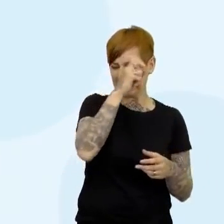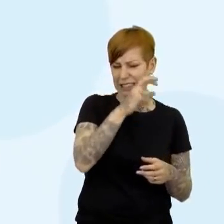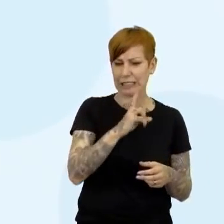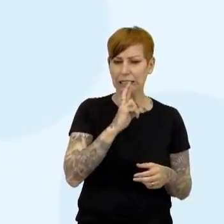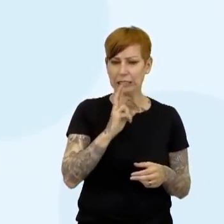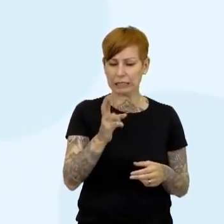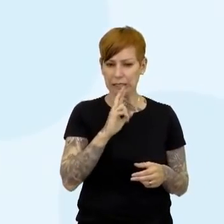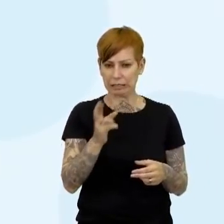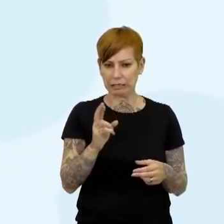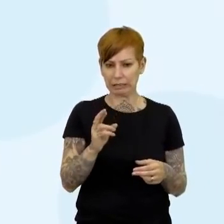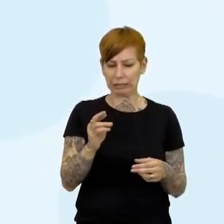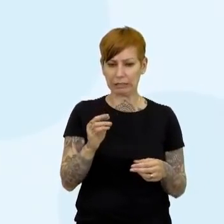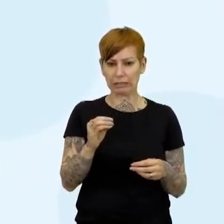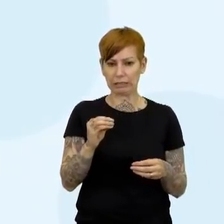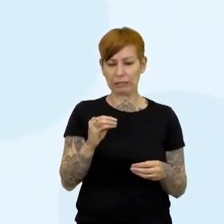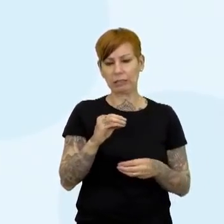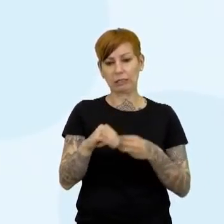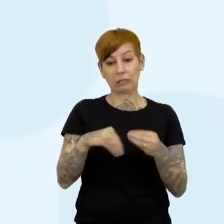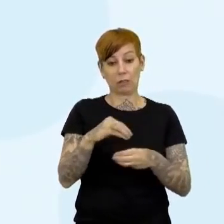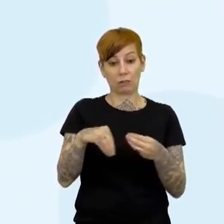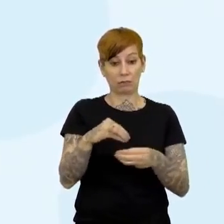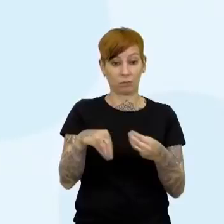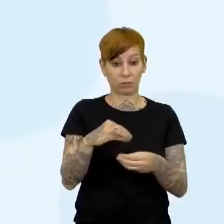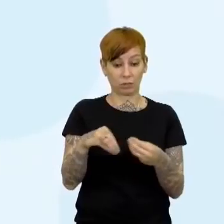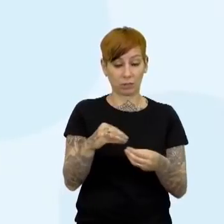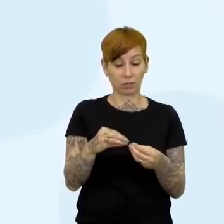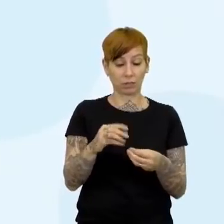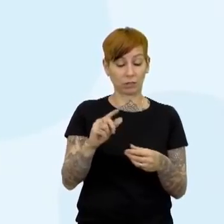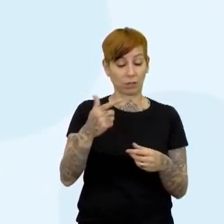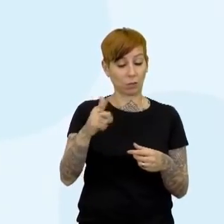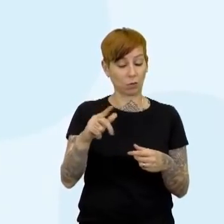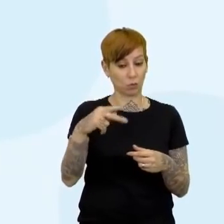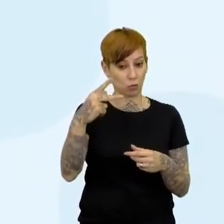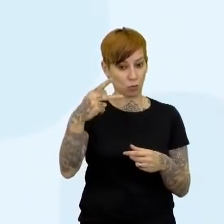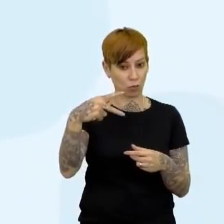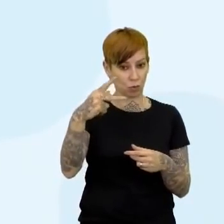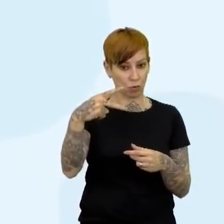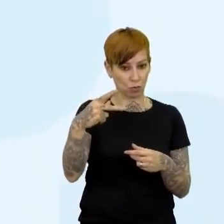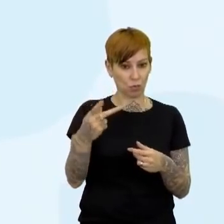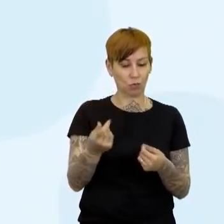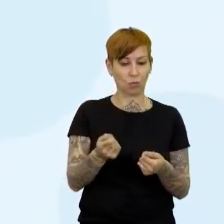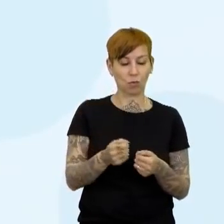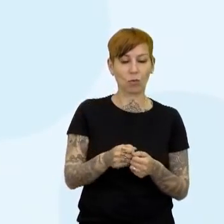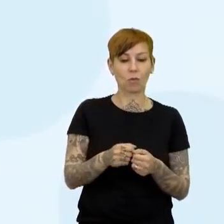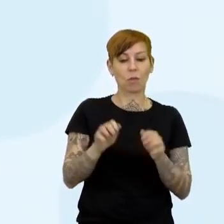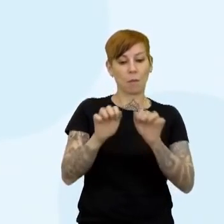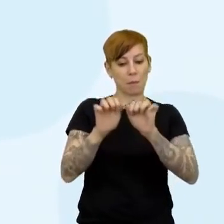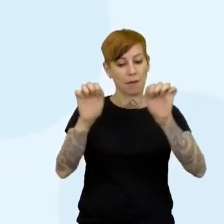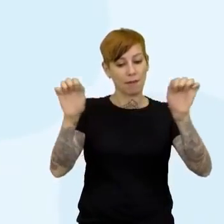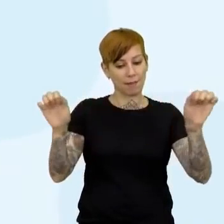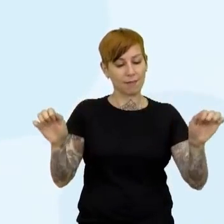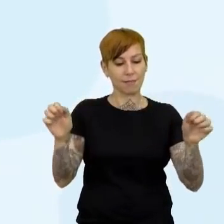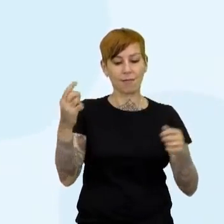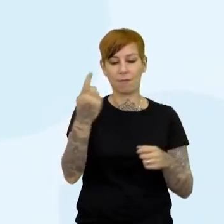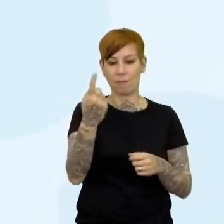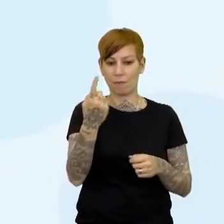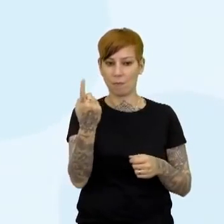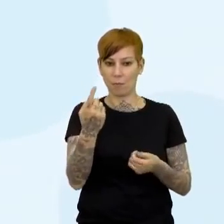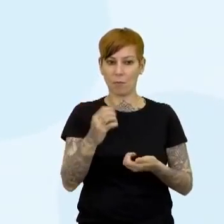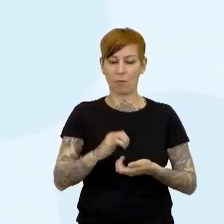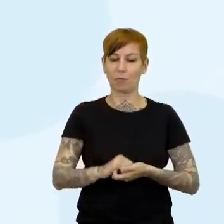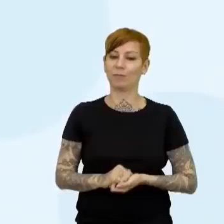então nós vamos mexer nessas duas para que elas fiquem escritas na forma de equação de Tá